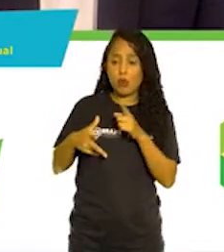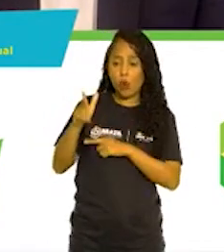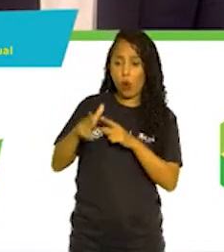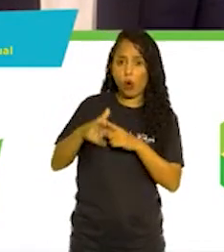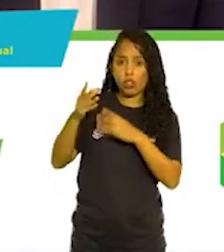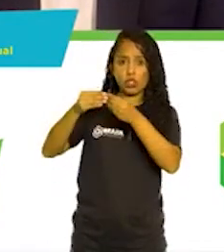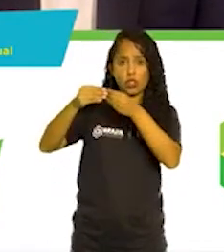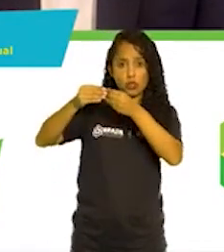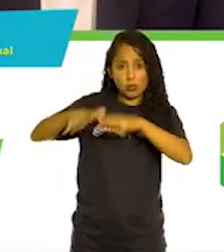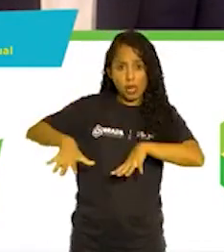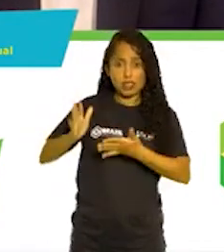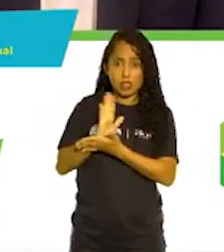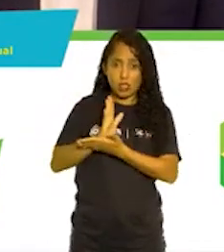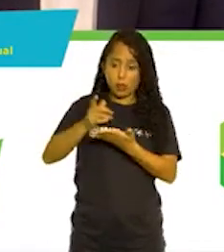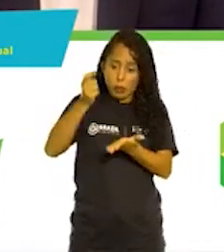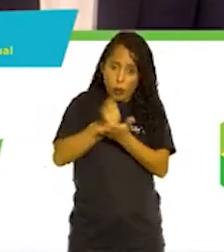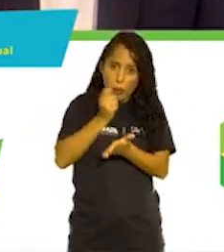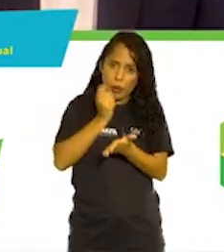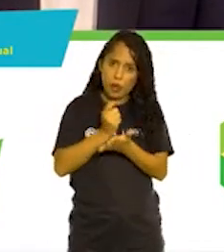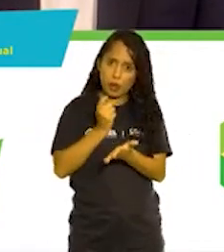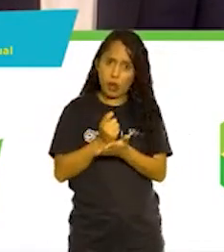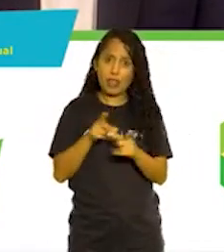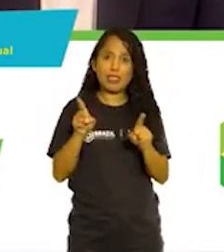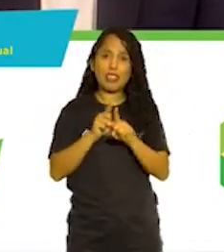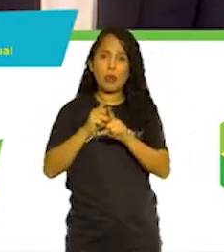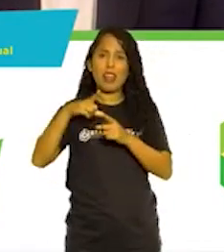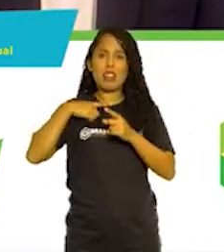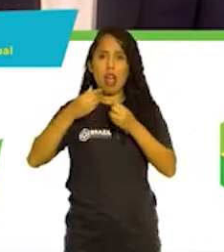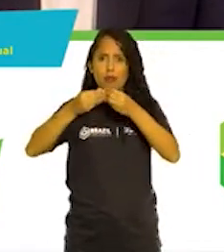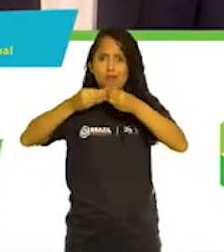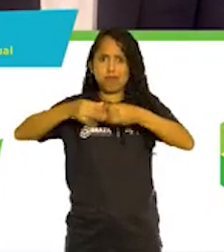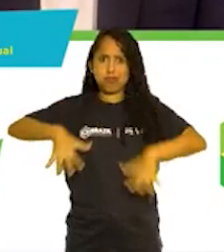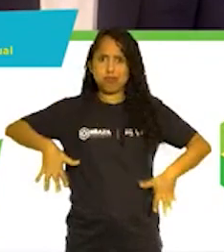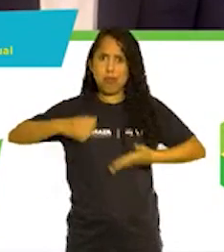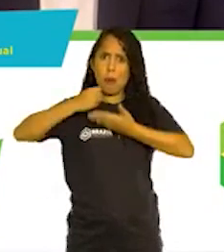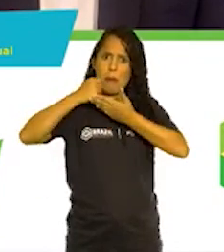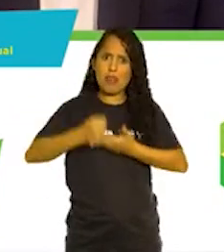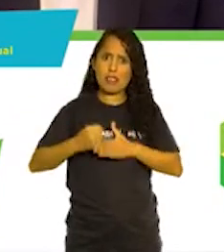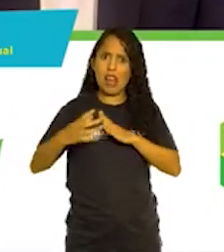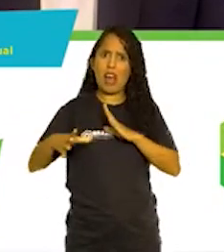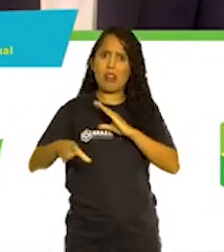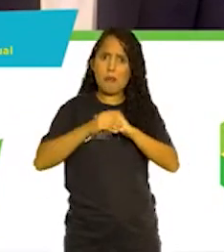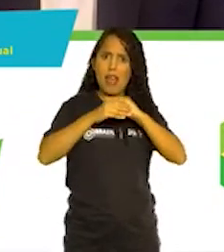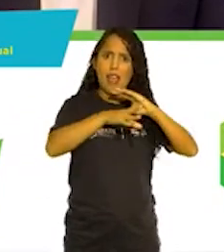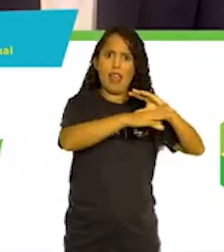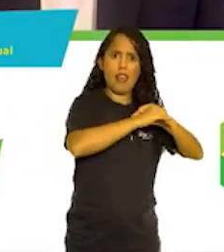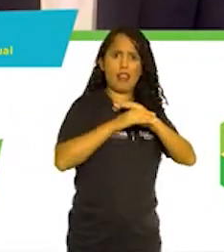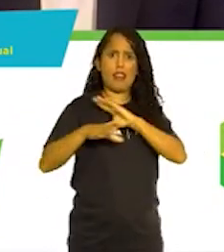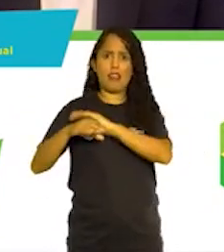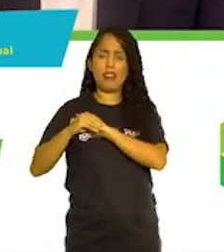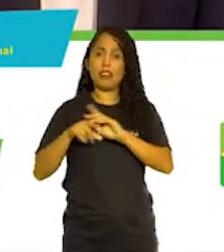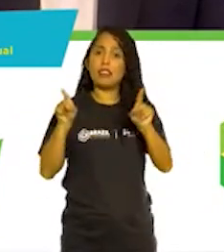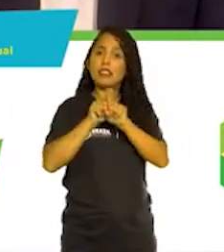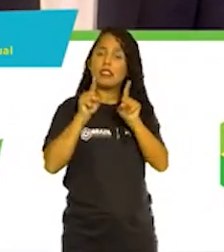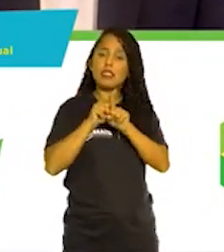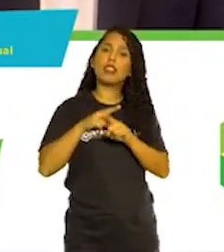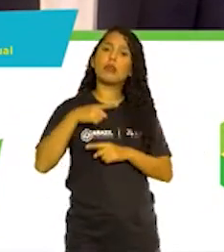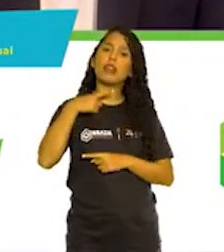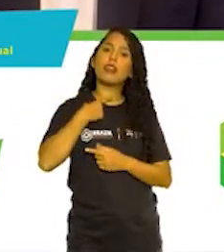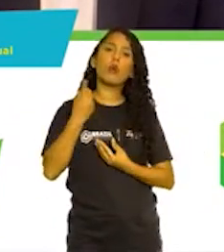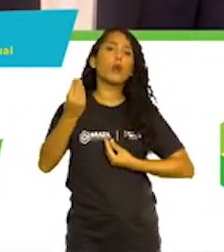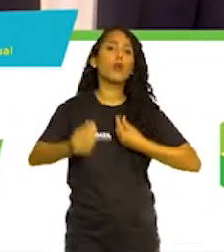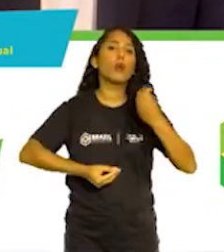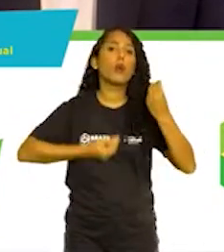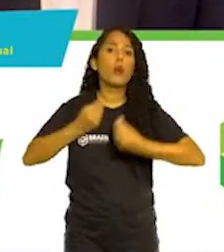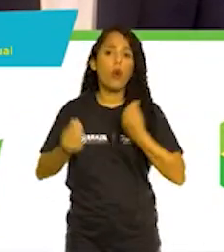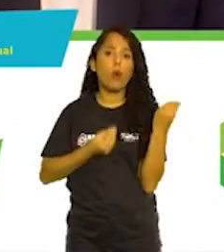e houve excesso de emendas, e agora ninguém sabe como resolver politicamente